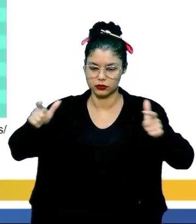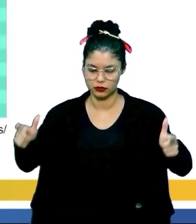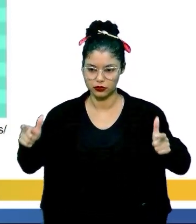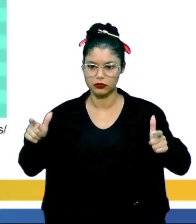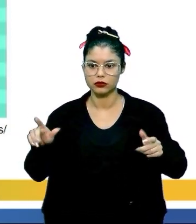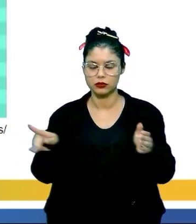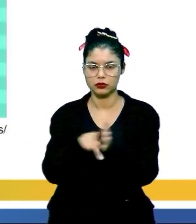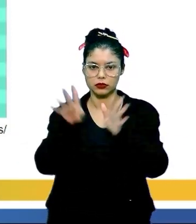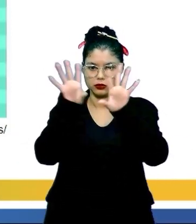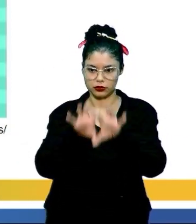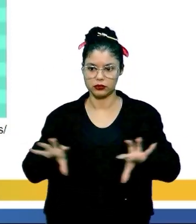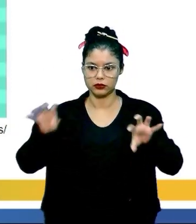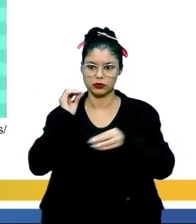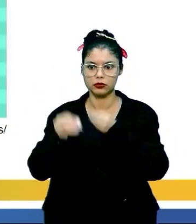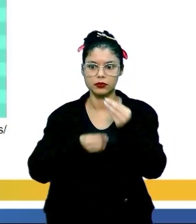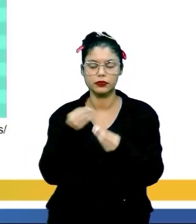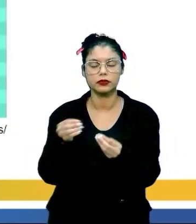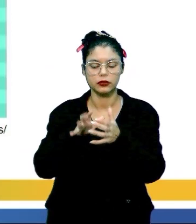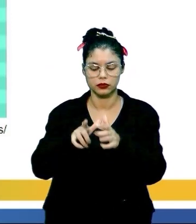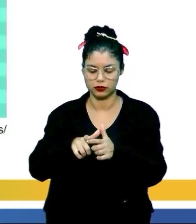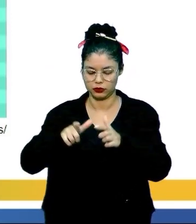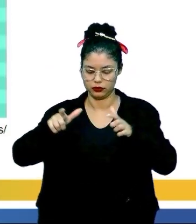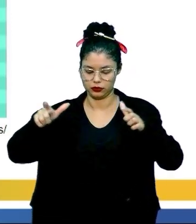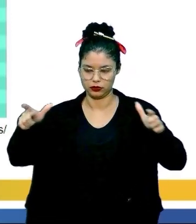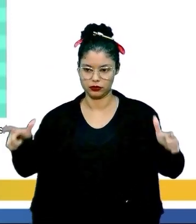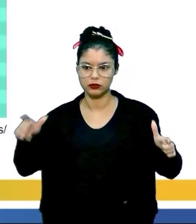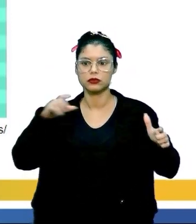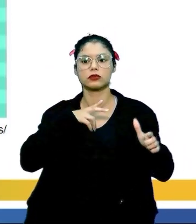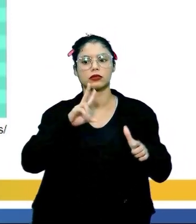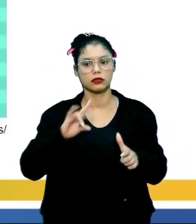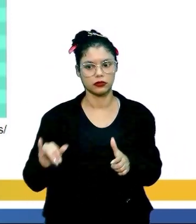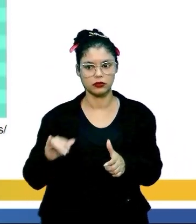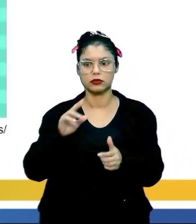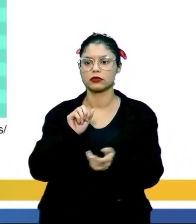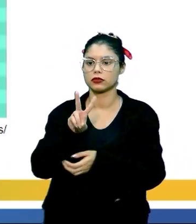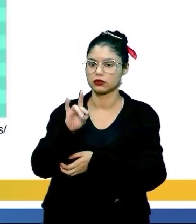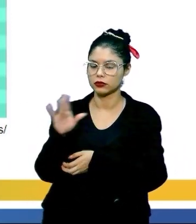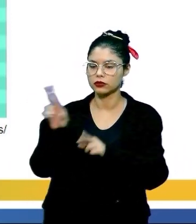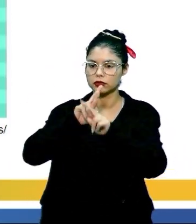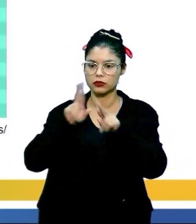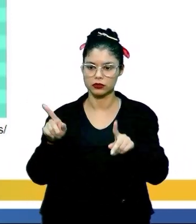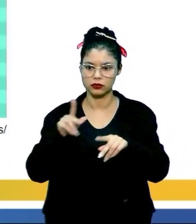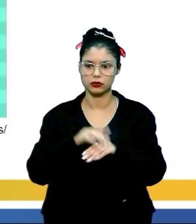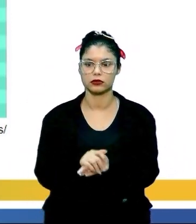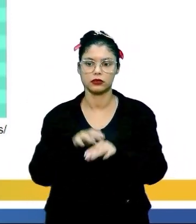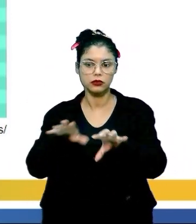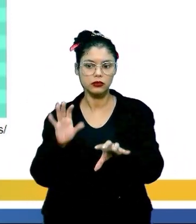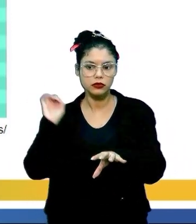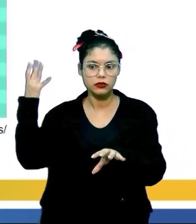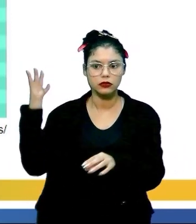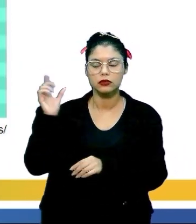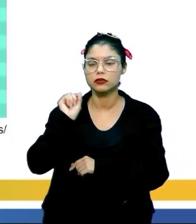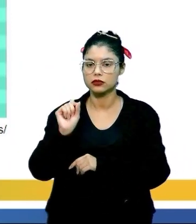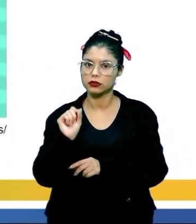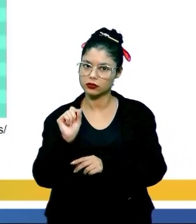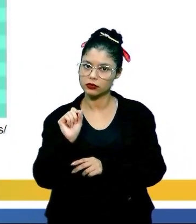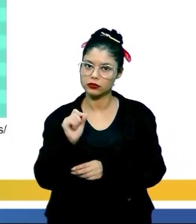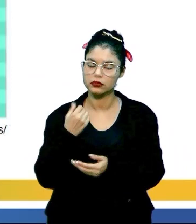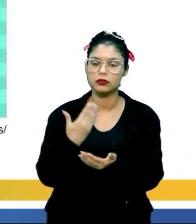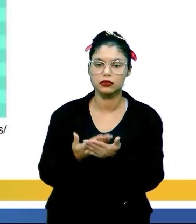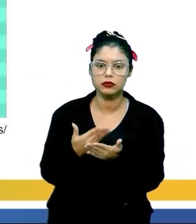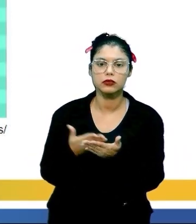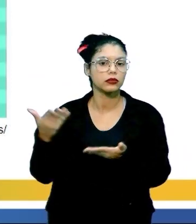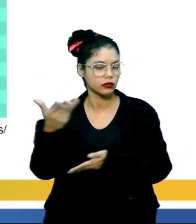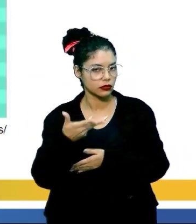gás. Então, conforme um gás se expande, ele vai obter volumes diferentes. Então, nesse caso, o estudo dos gases ele